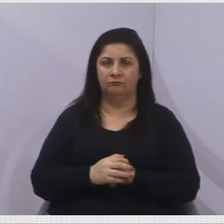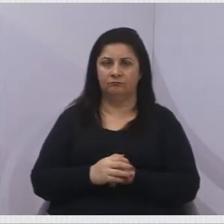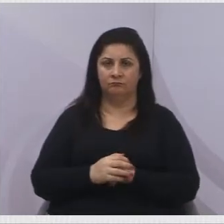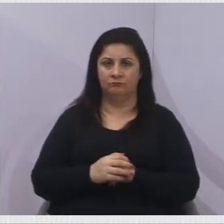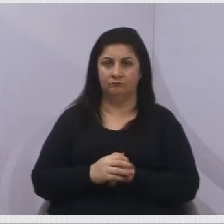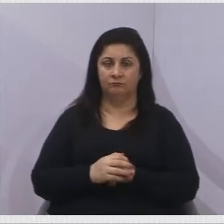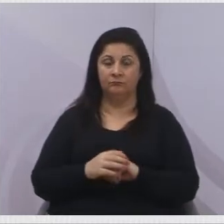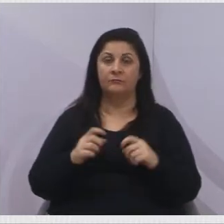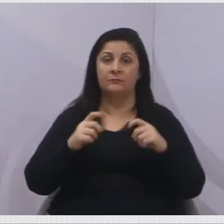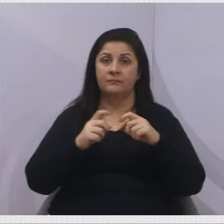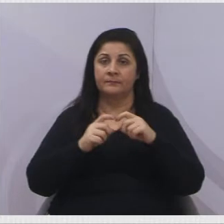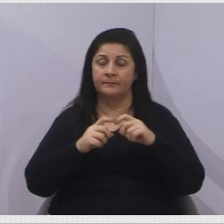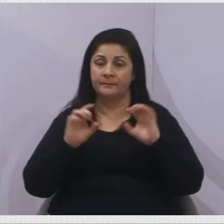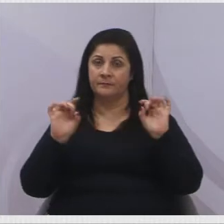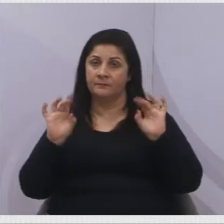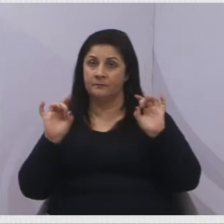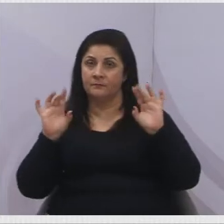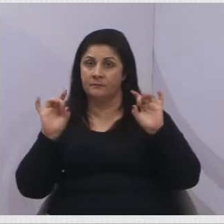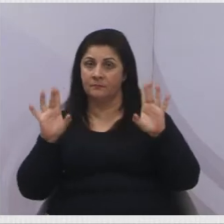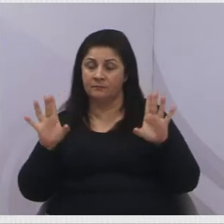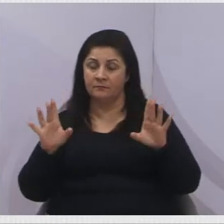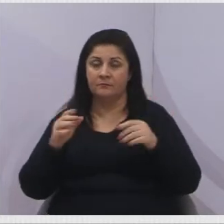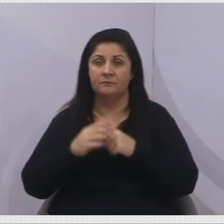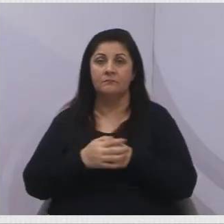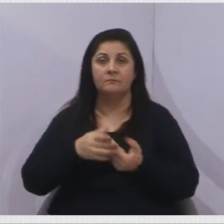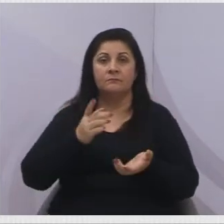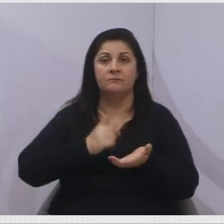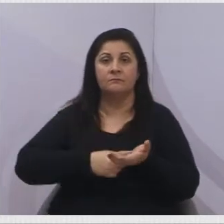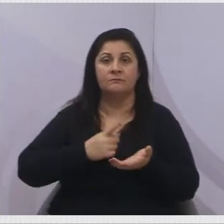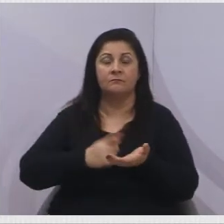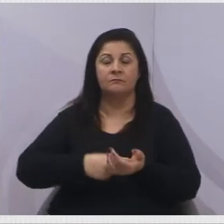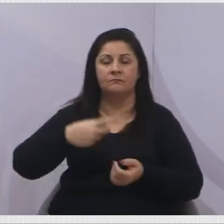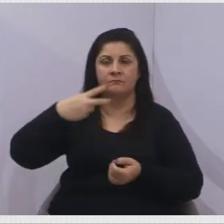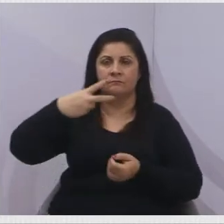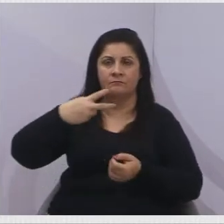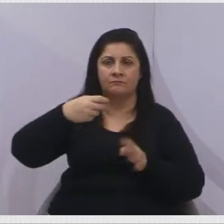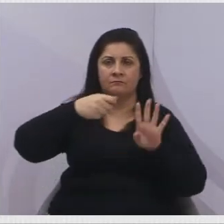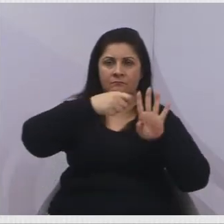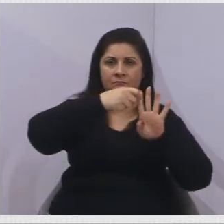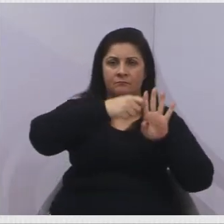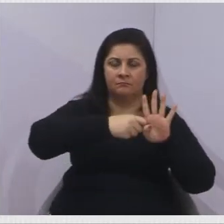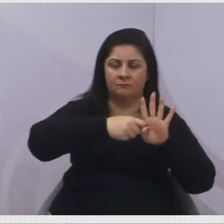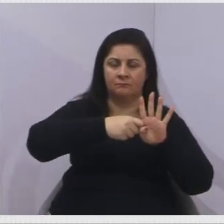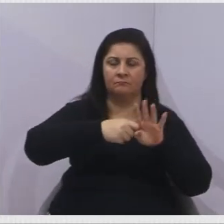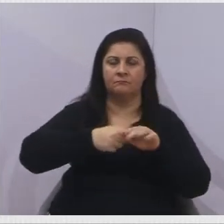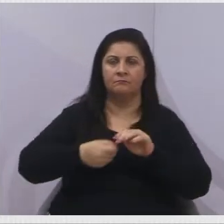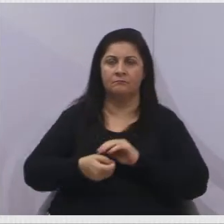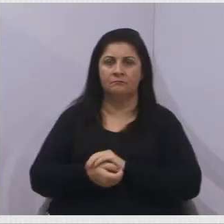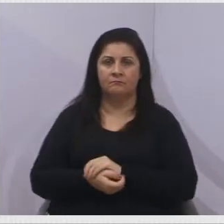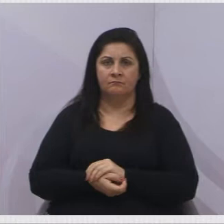são especialidades para o agendamento no segundo quadrimestre de 2021.